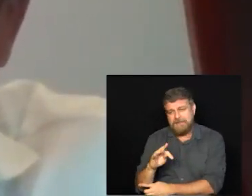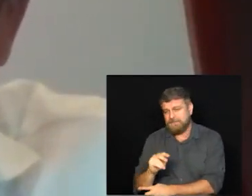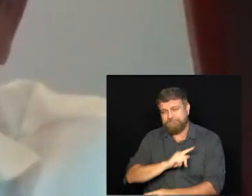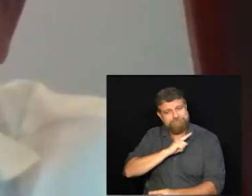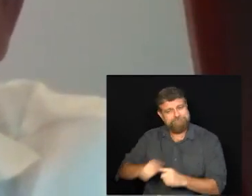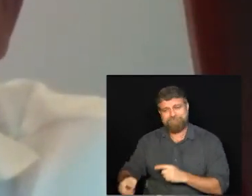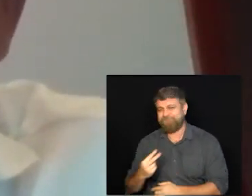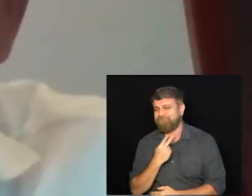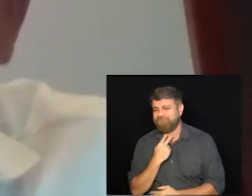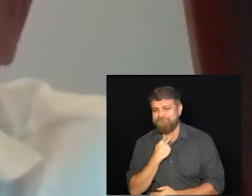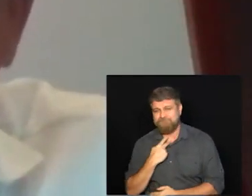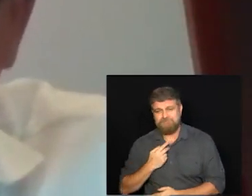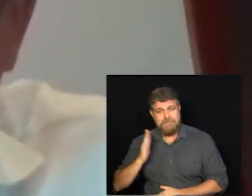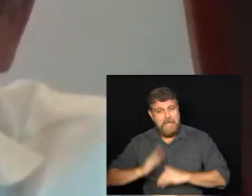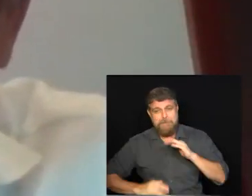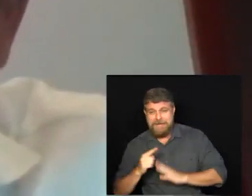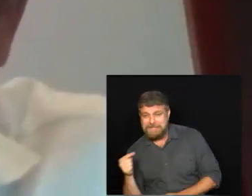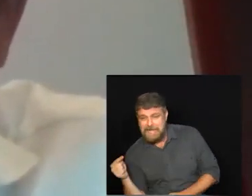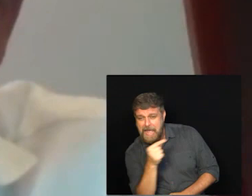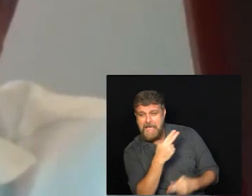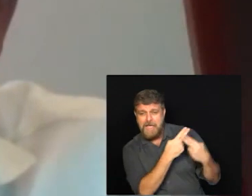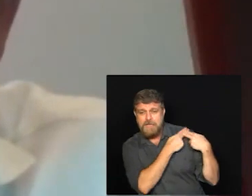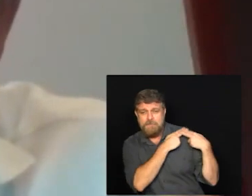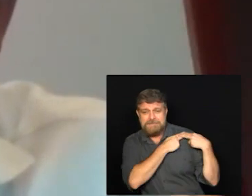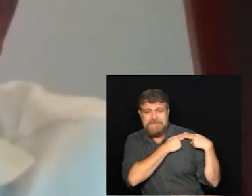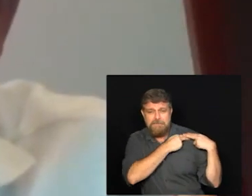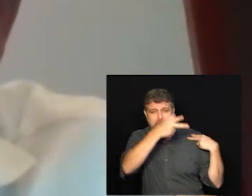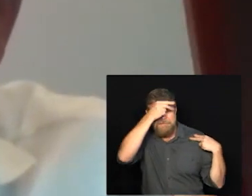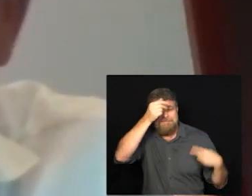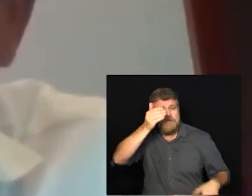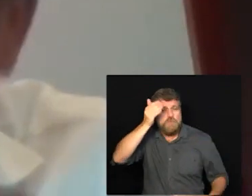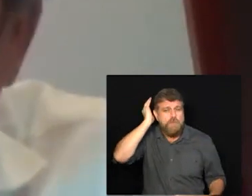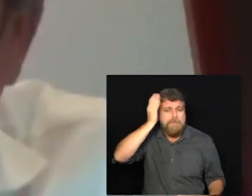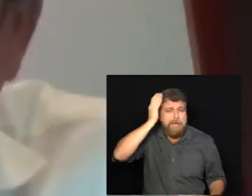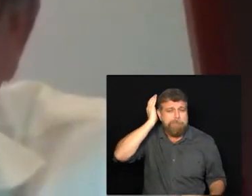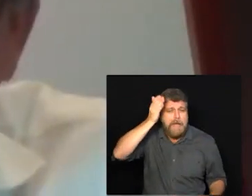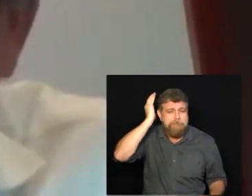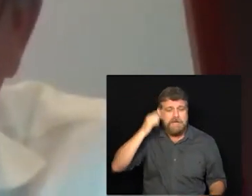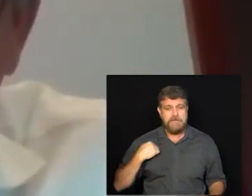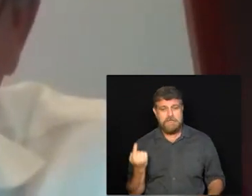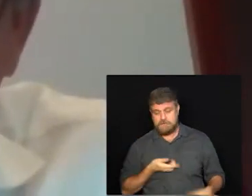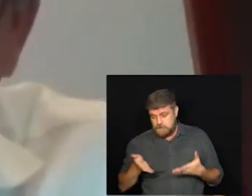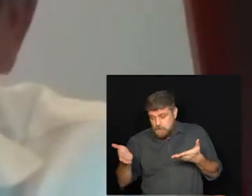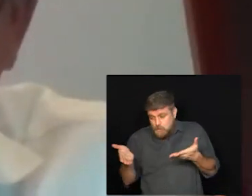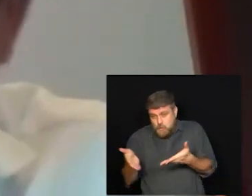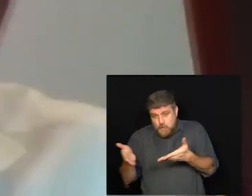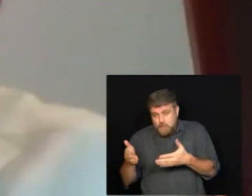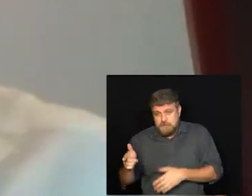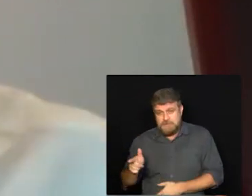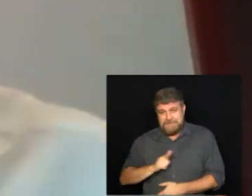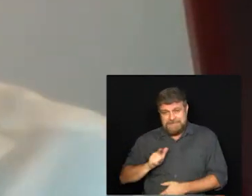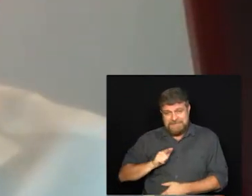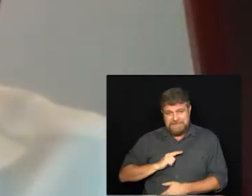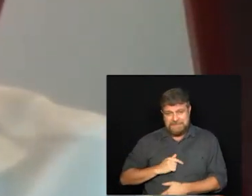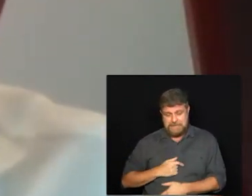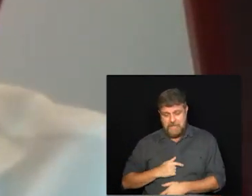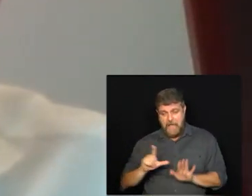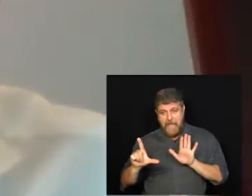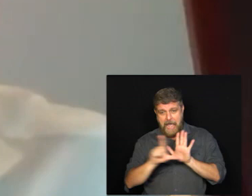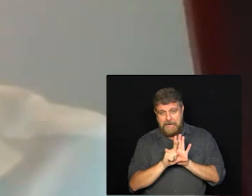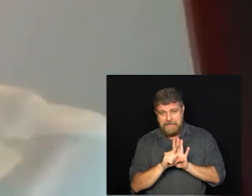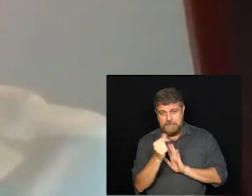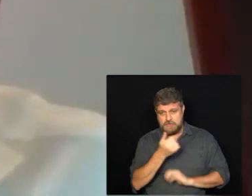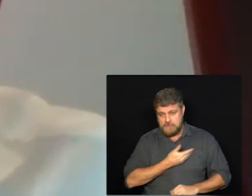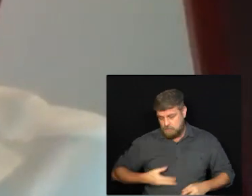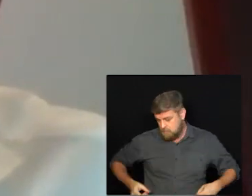uma iniciativa exclusiva do Poder Executivo e hoje ainda, por conta da Lei de